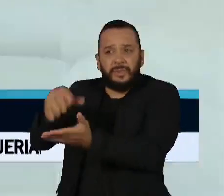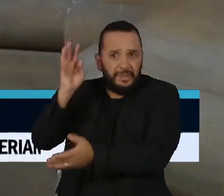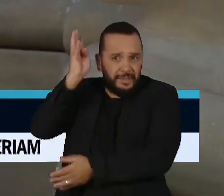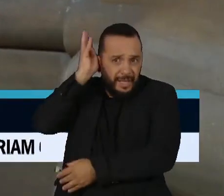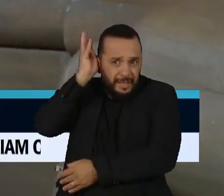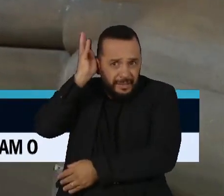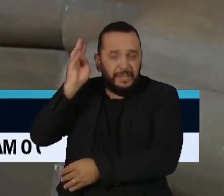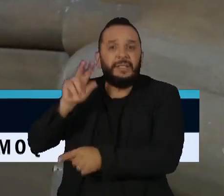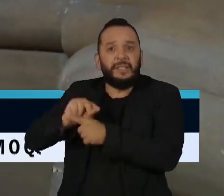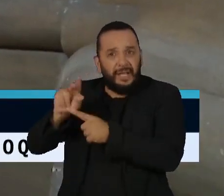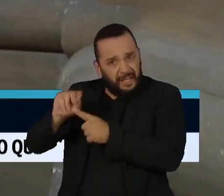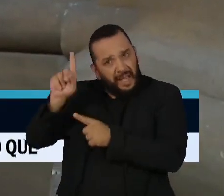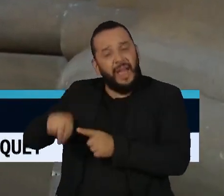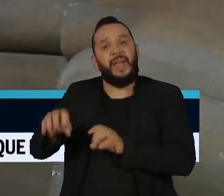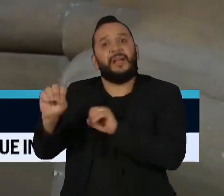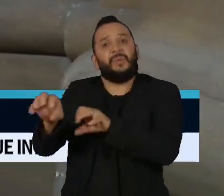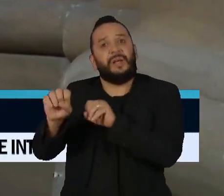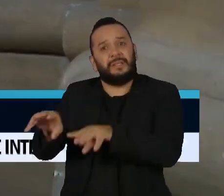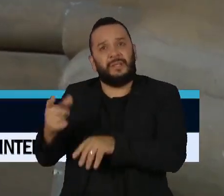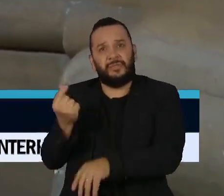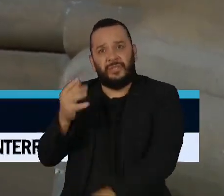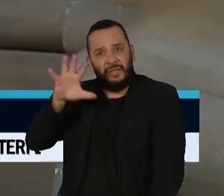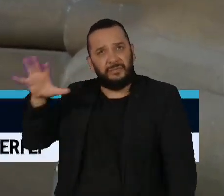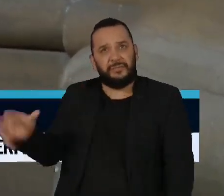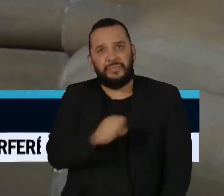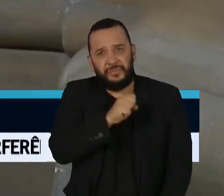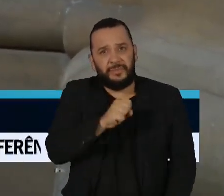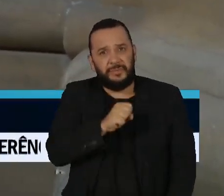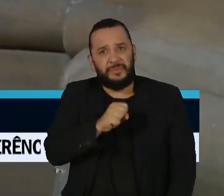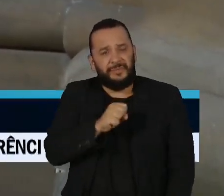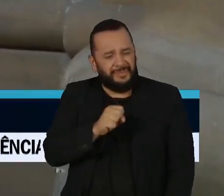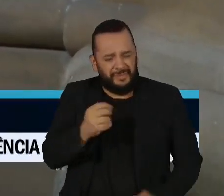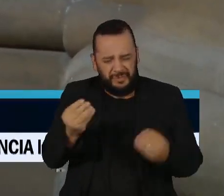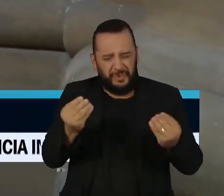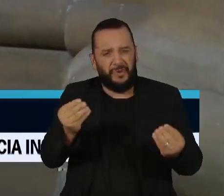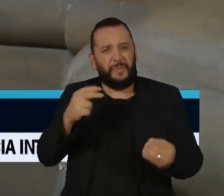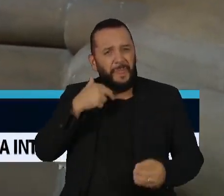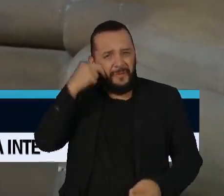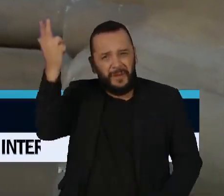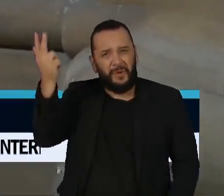educação, destinada à promoção do ser humano. Isso é uma aberração.